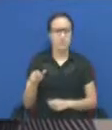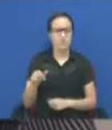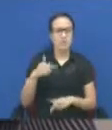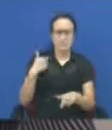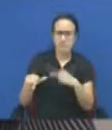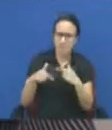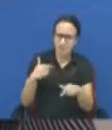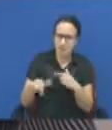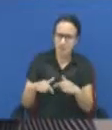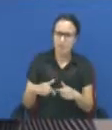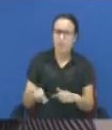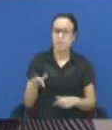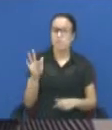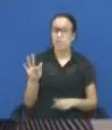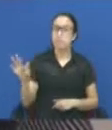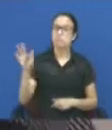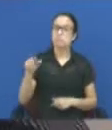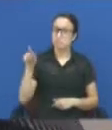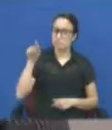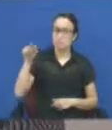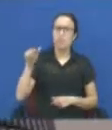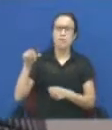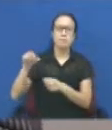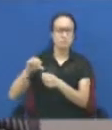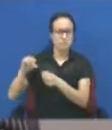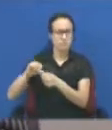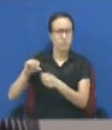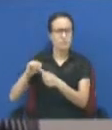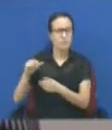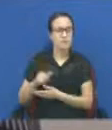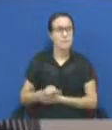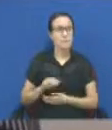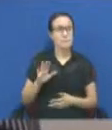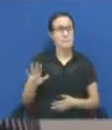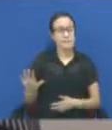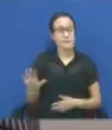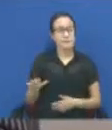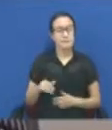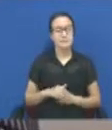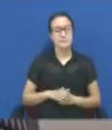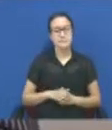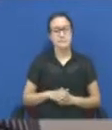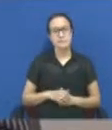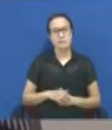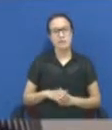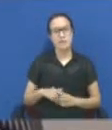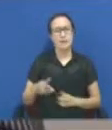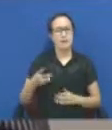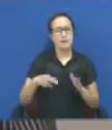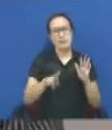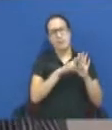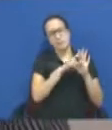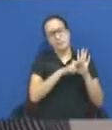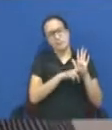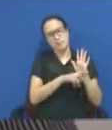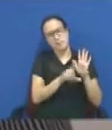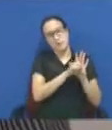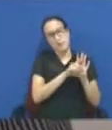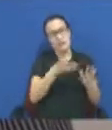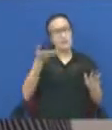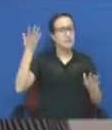porque houve e foi feito políticas públicas para que as pessoas tivessem condição de